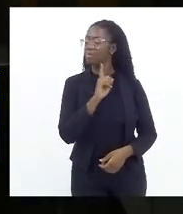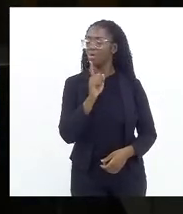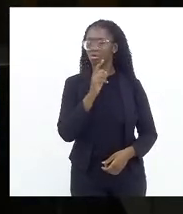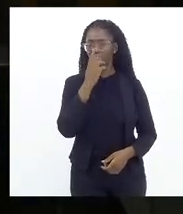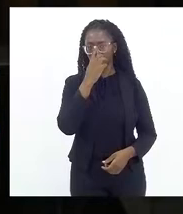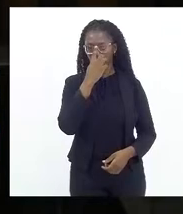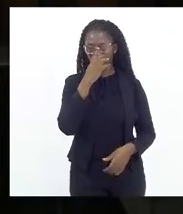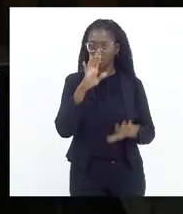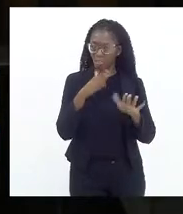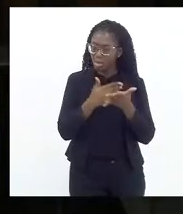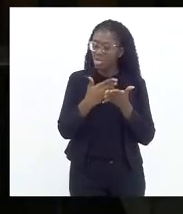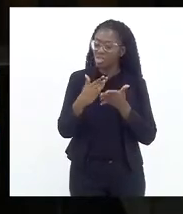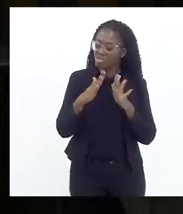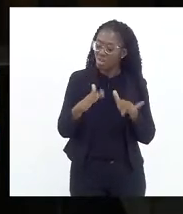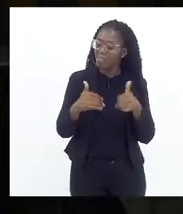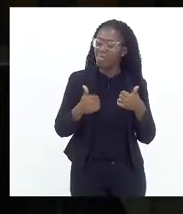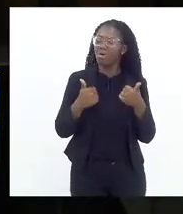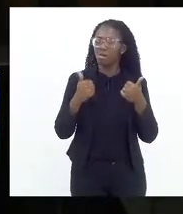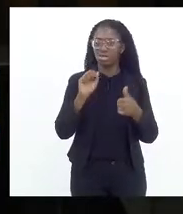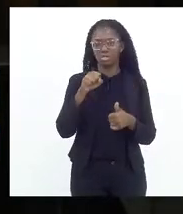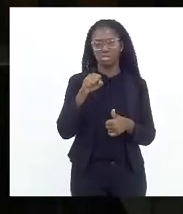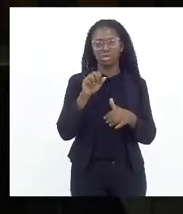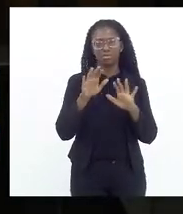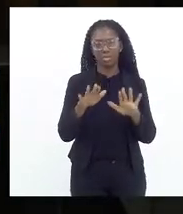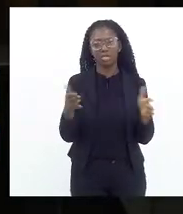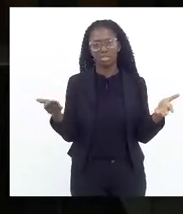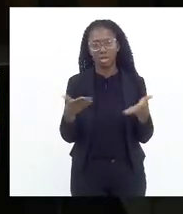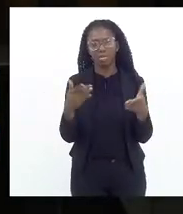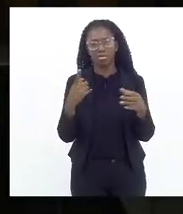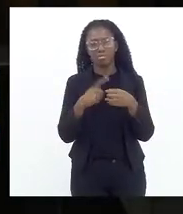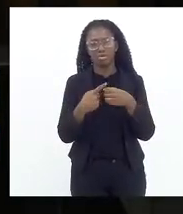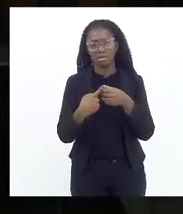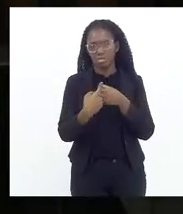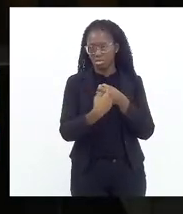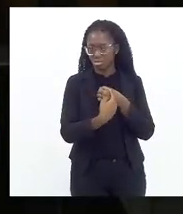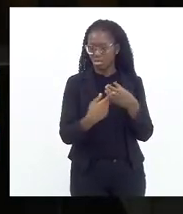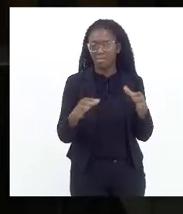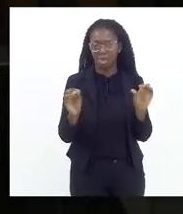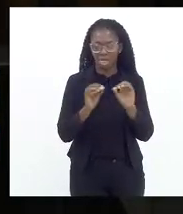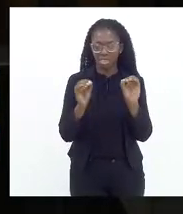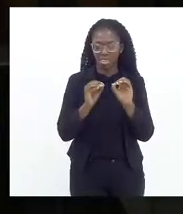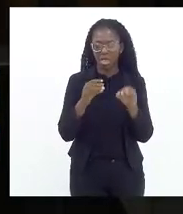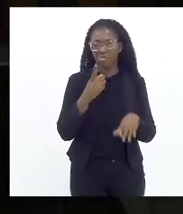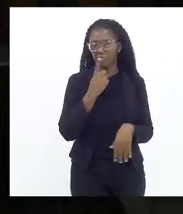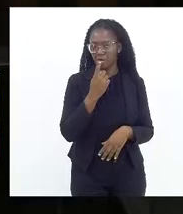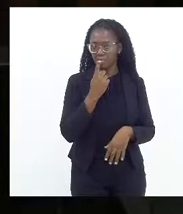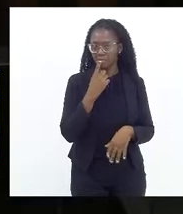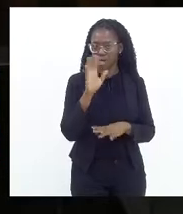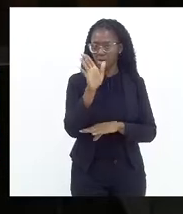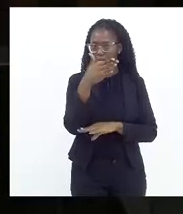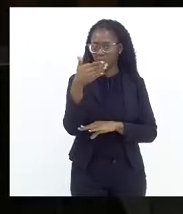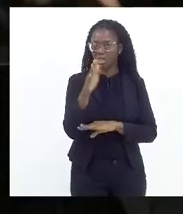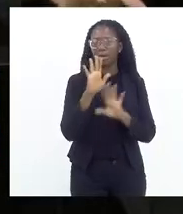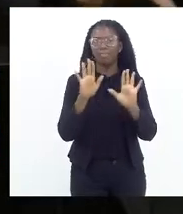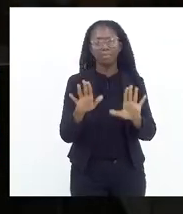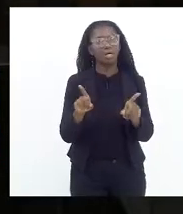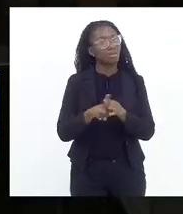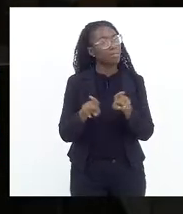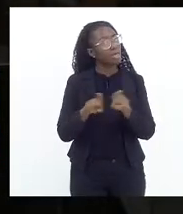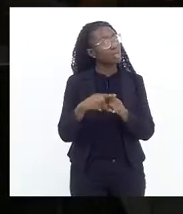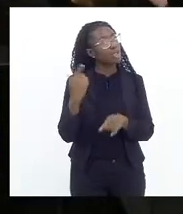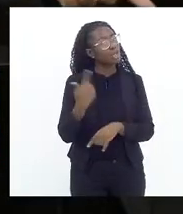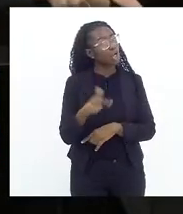Está melhorando. Nesse momento, não tem nenhum município em bandeira vermelha. Mas também não tem ainda nenhum município em bandeira